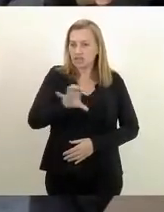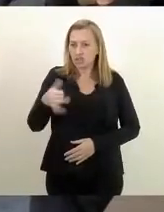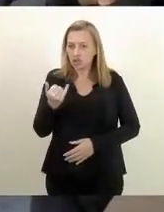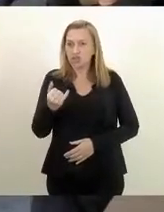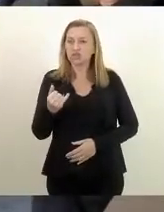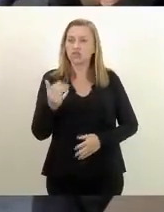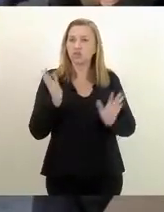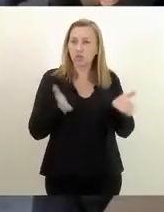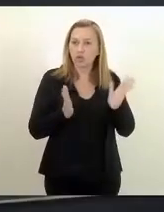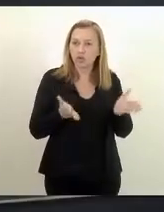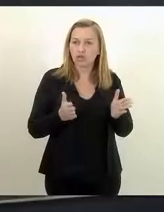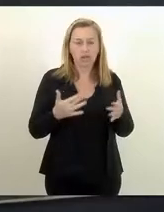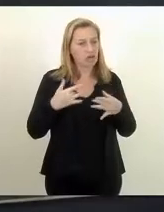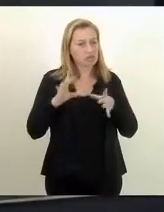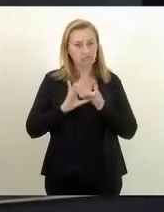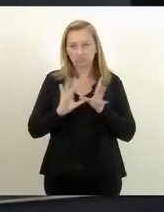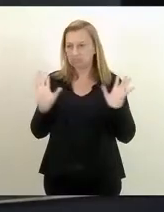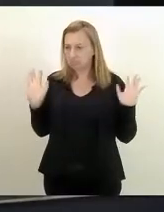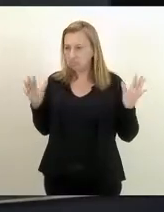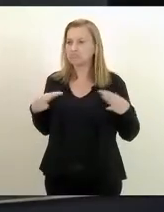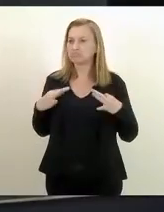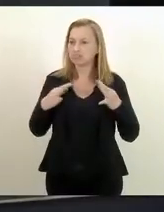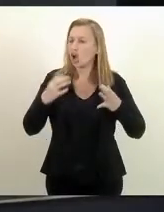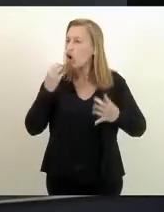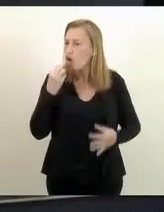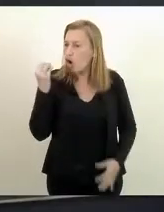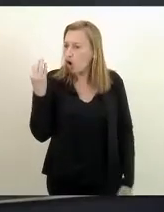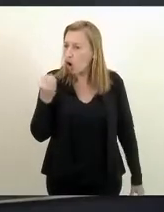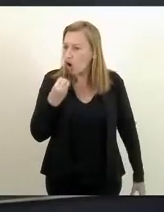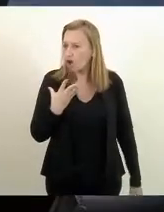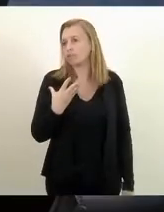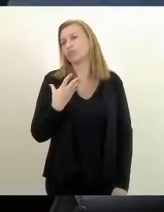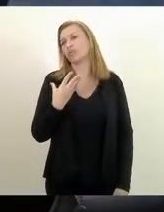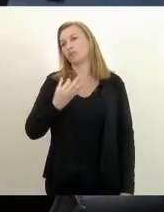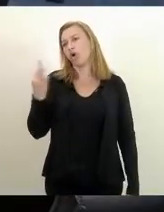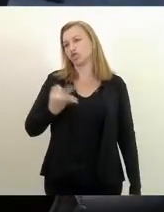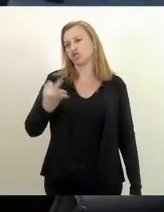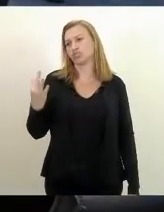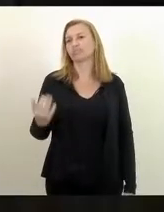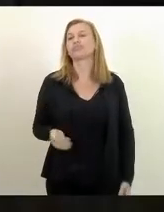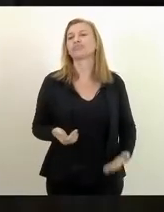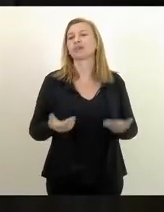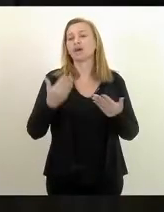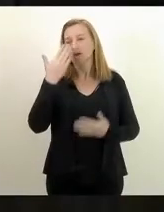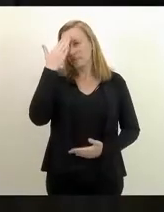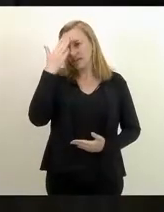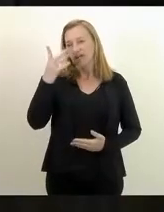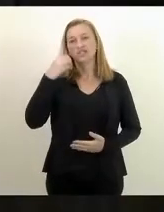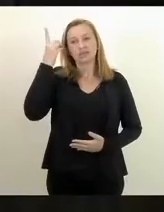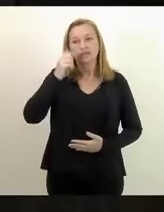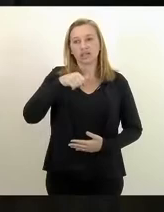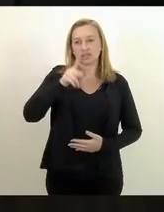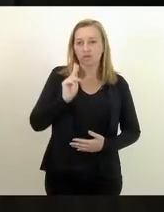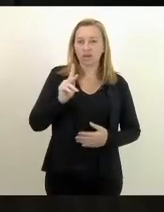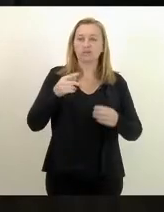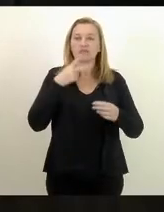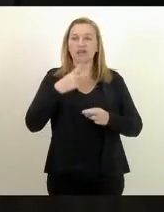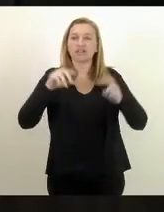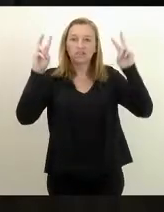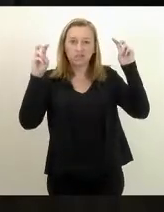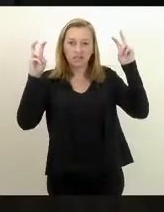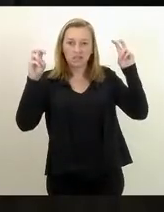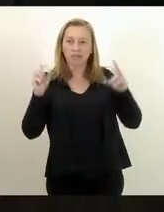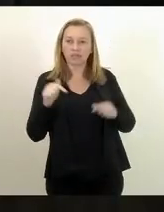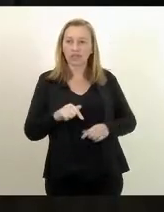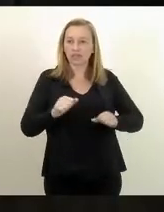hoje e eu me dou por satisfeito com a sua explicação. Obrigada, deputado Clionoploco, por trazer esse tema aqui ao